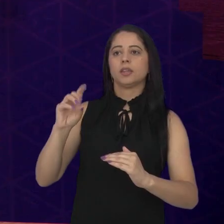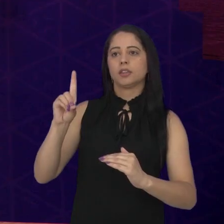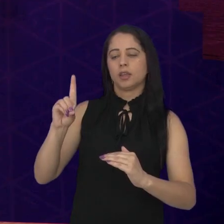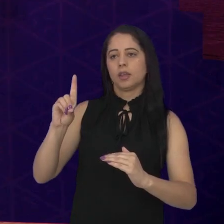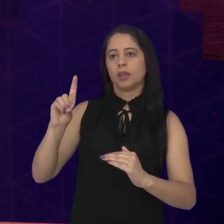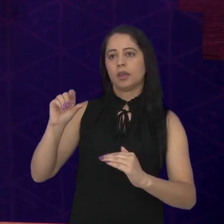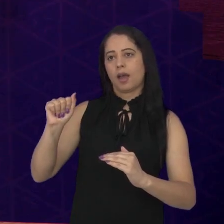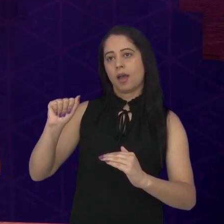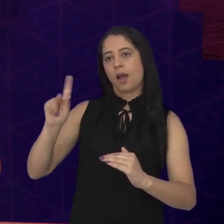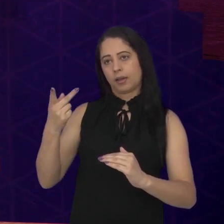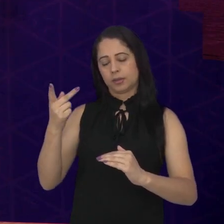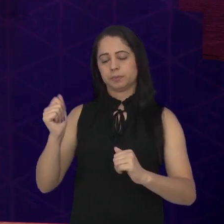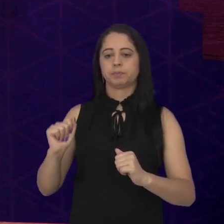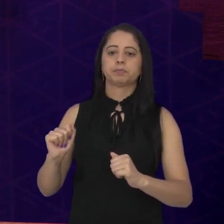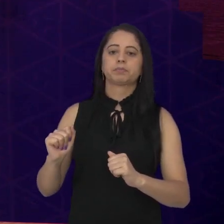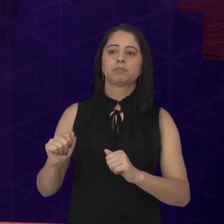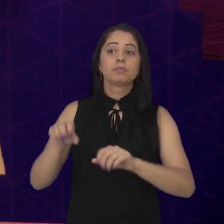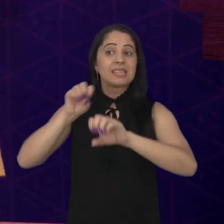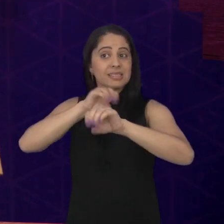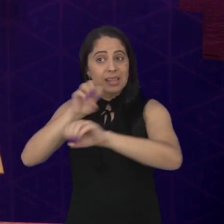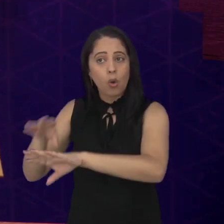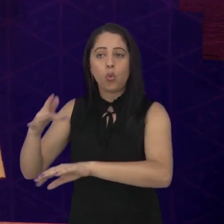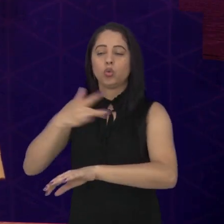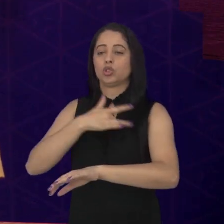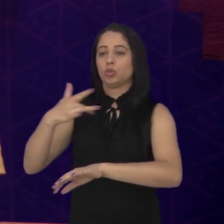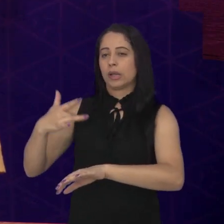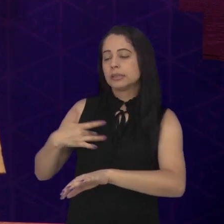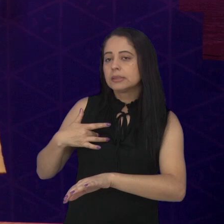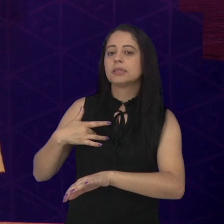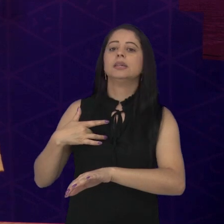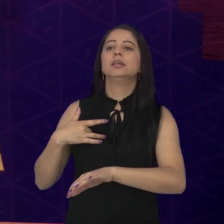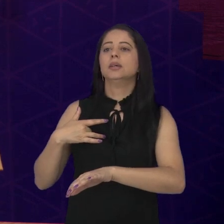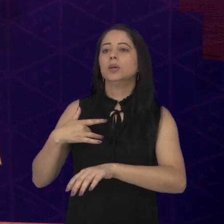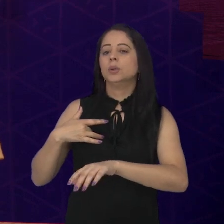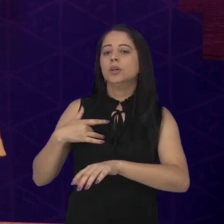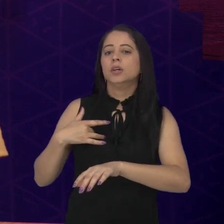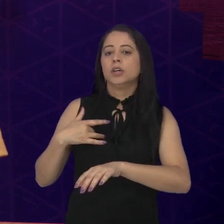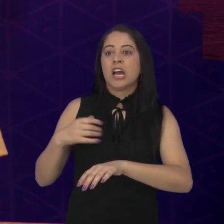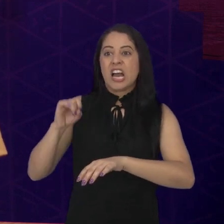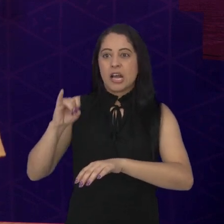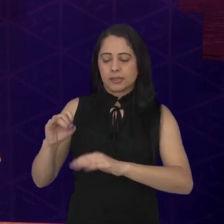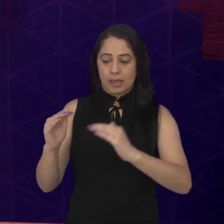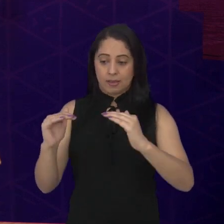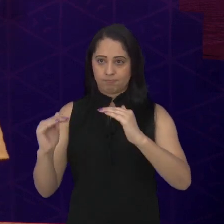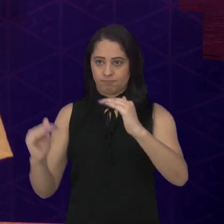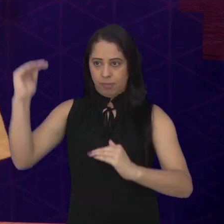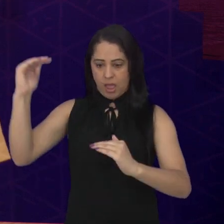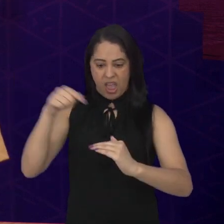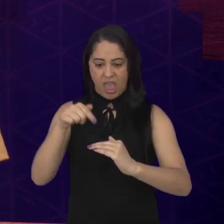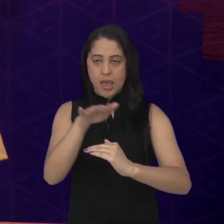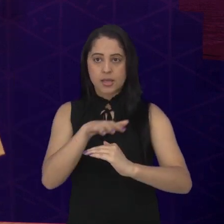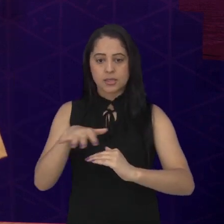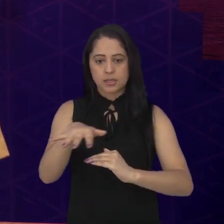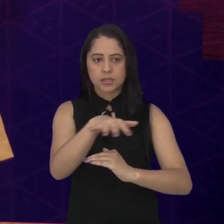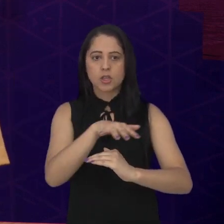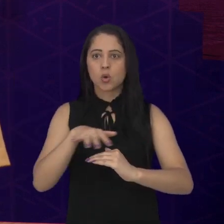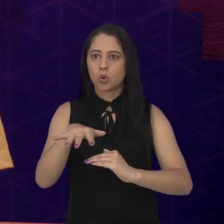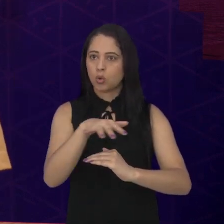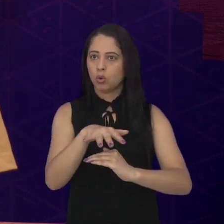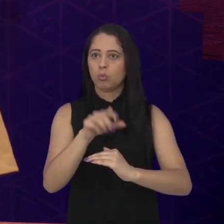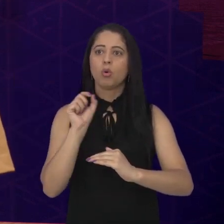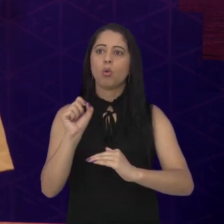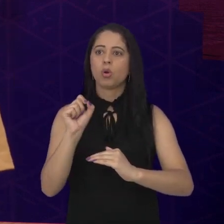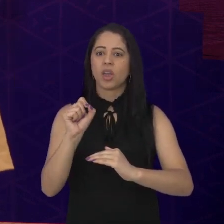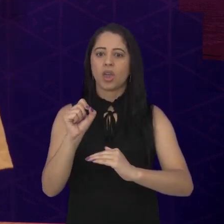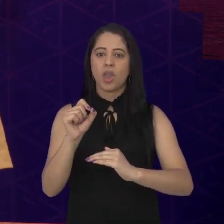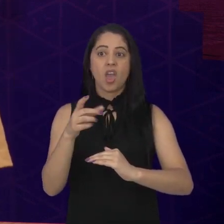A riqueza do país, acesso à saúde, acesso à educação. Quando a gente fala de uma população